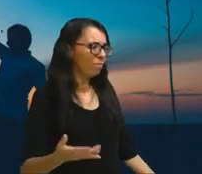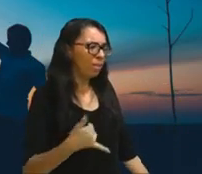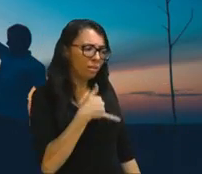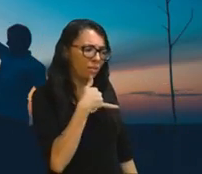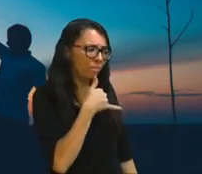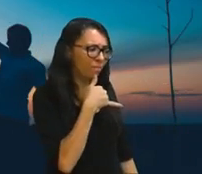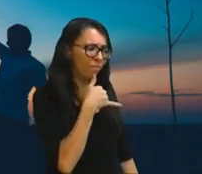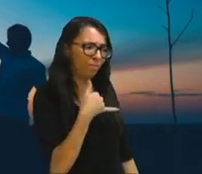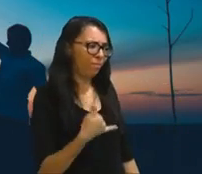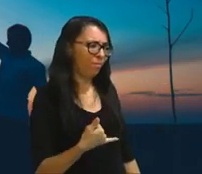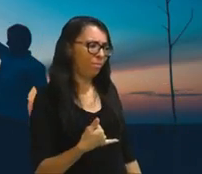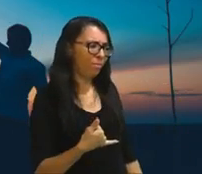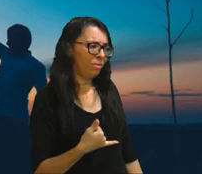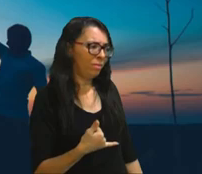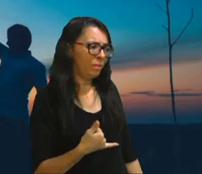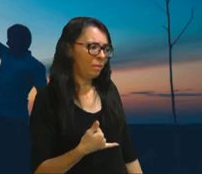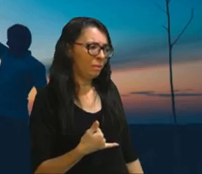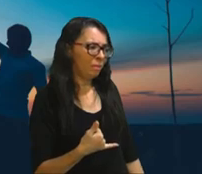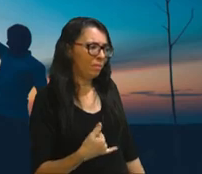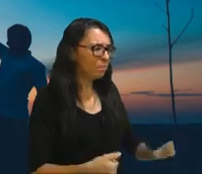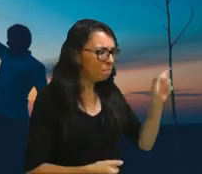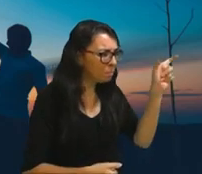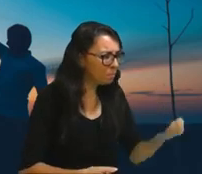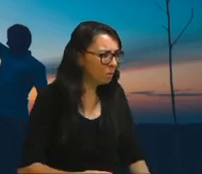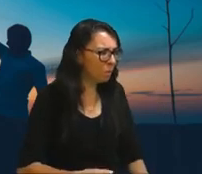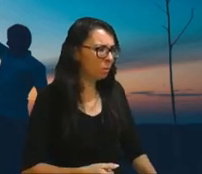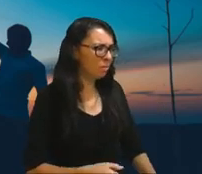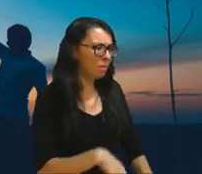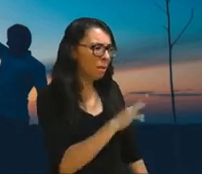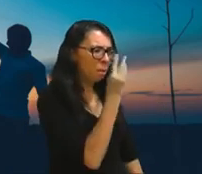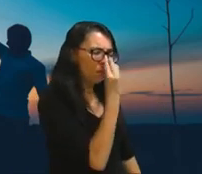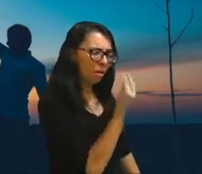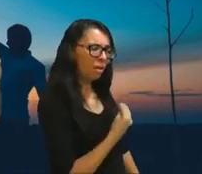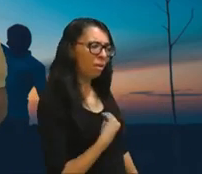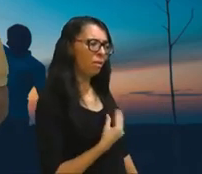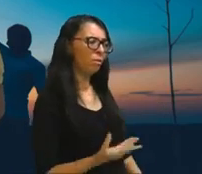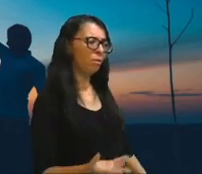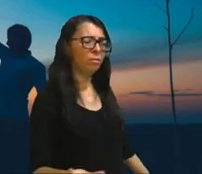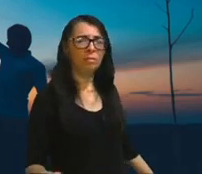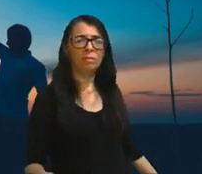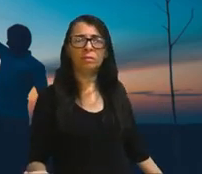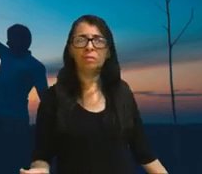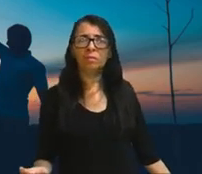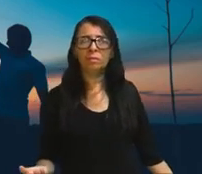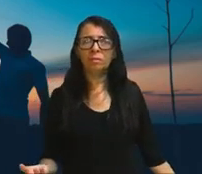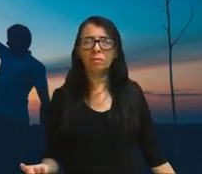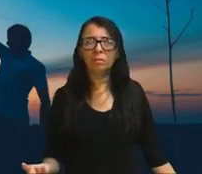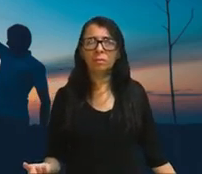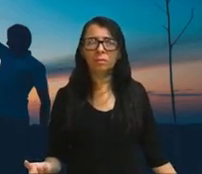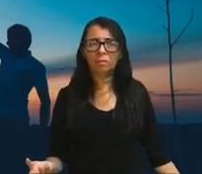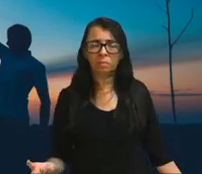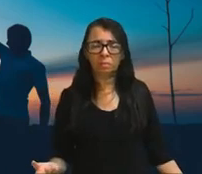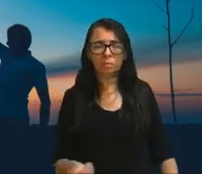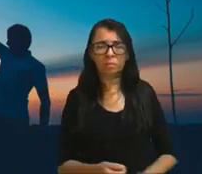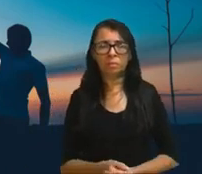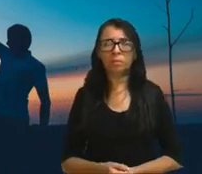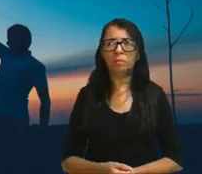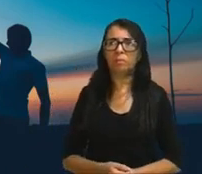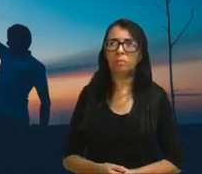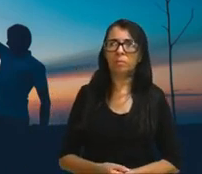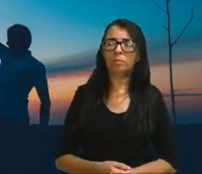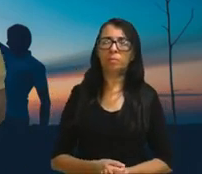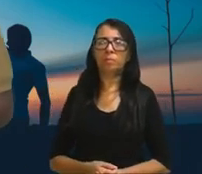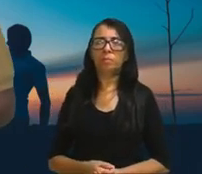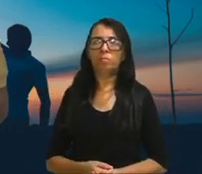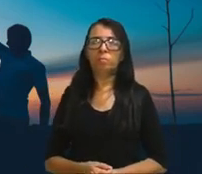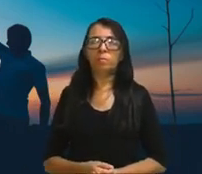se você não pegar, não ser uma pessoa, um homem, uma mulher prudente, se